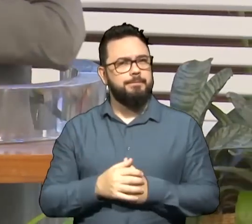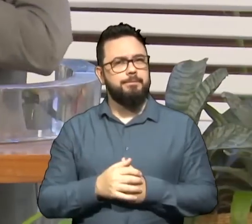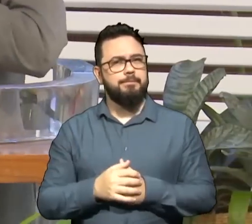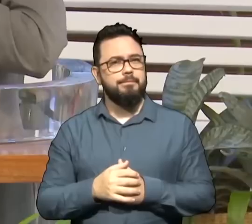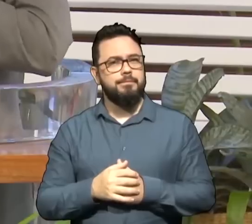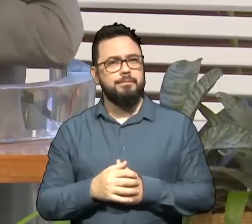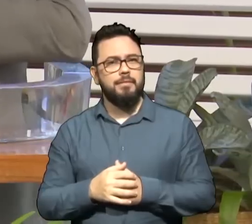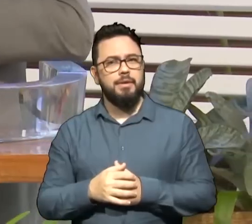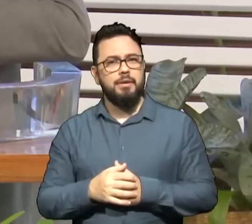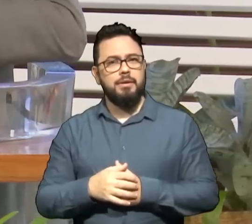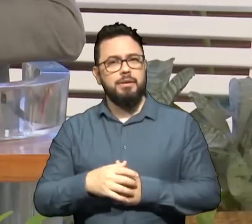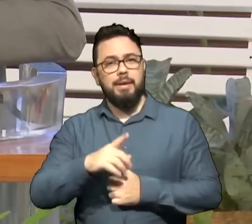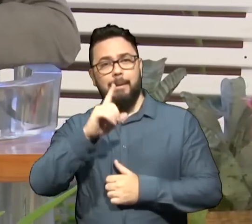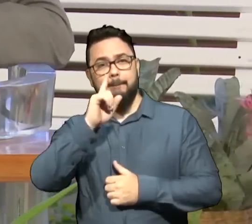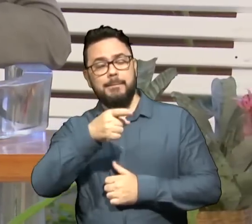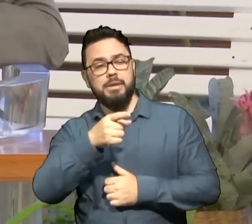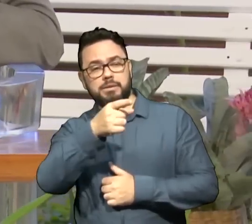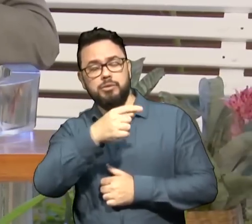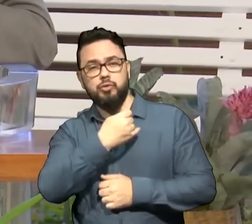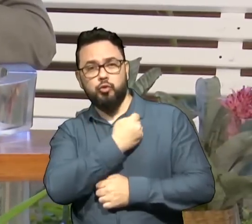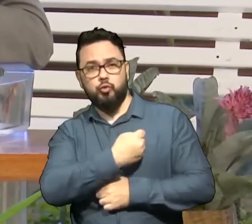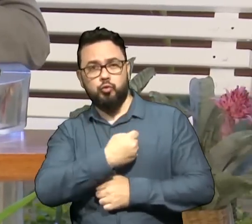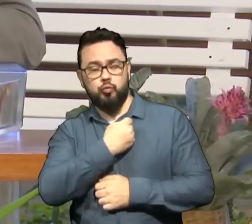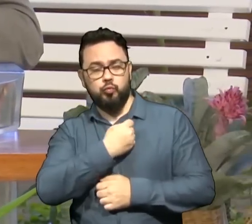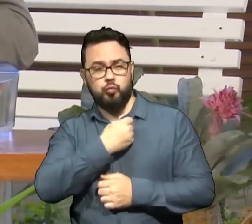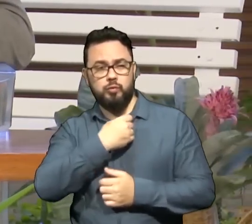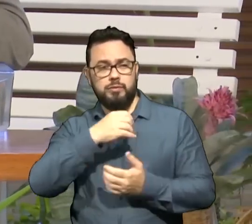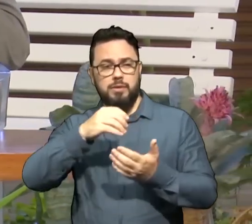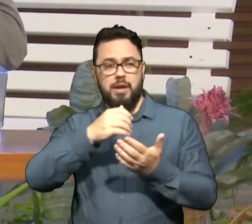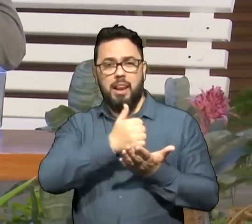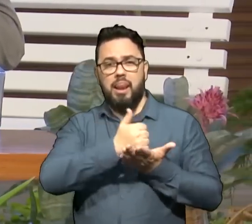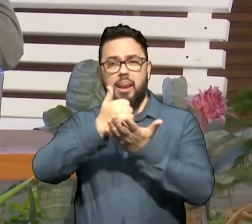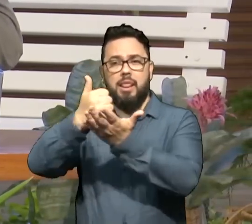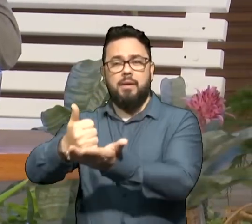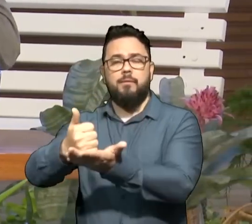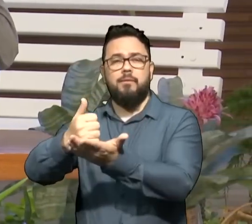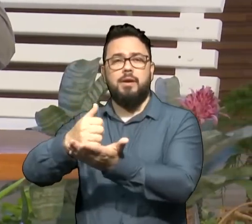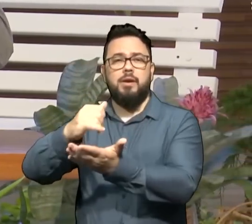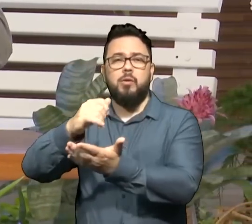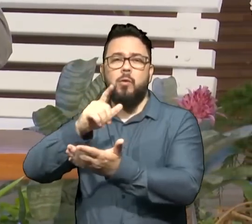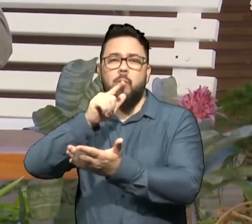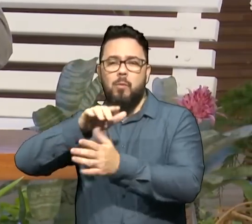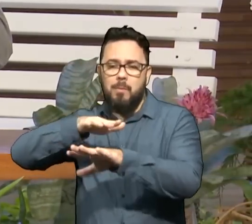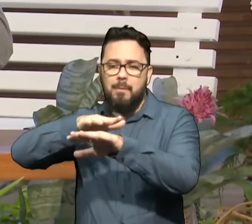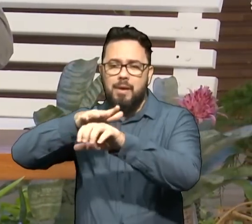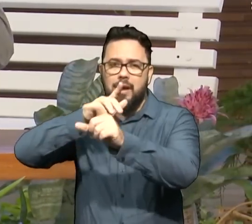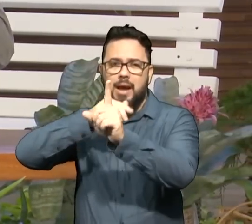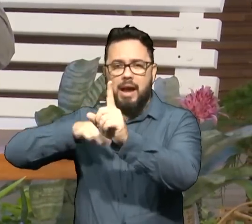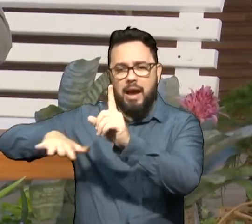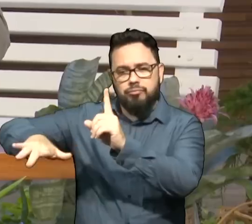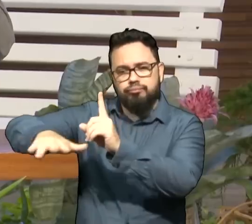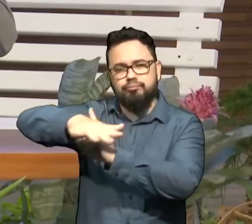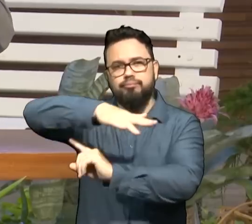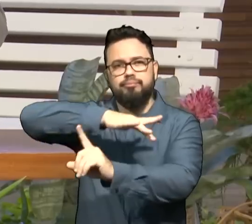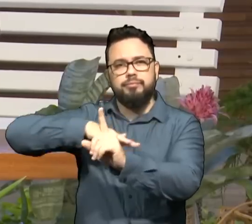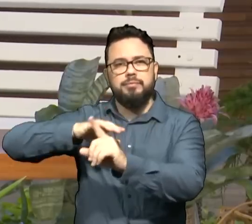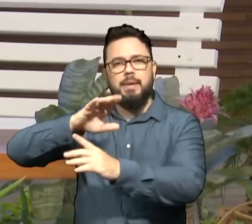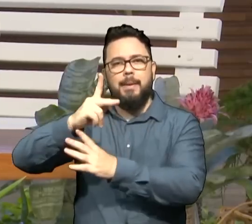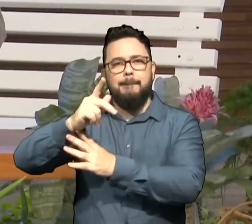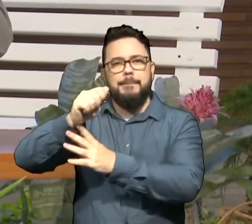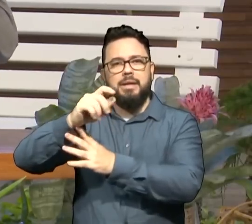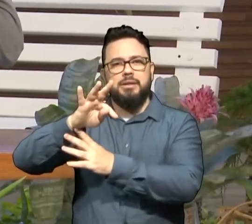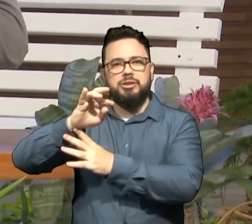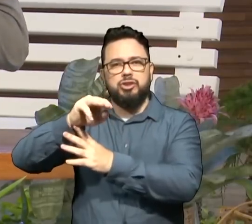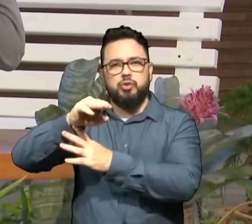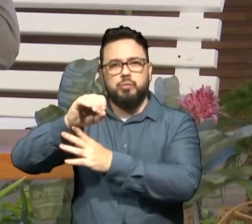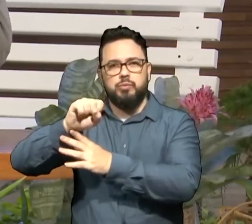João para mandá-lo para a ilha de pmos agora você pode perguntar por que a ilha de pmos vamos ver primeiro um pedacinho da Ilha de